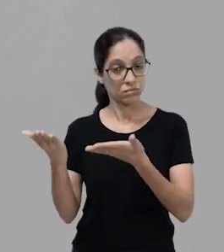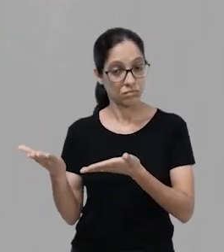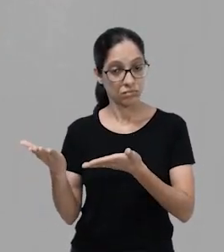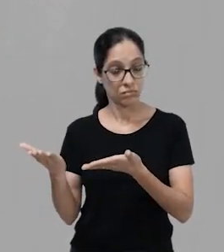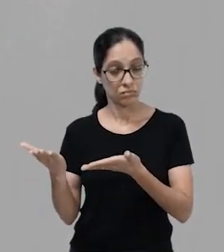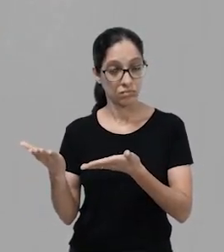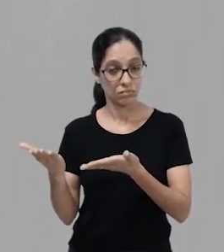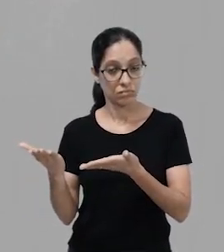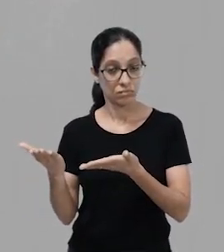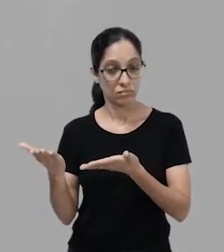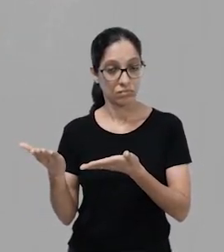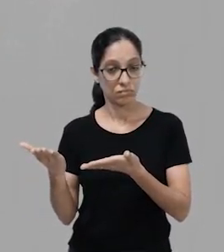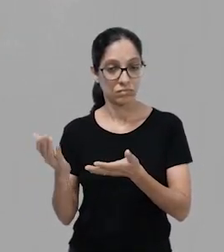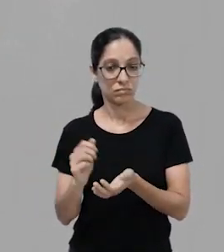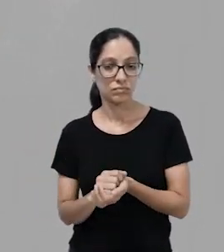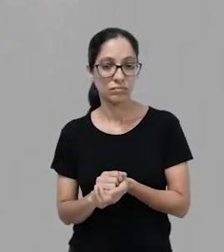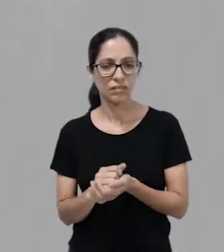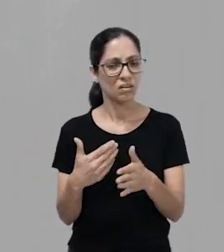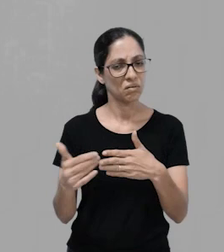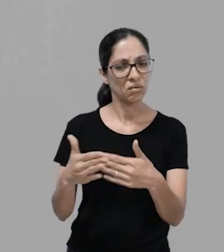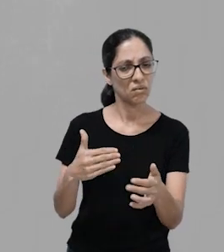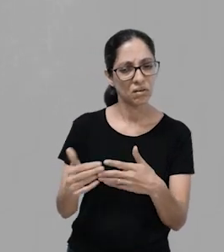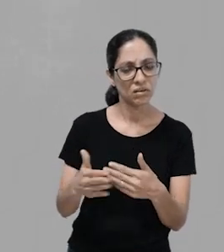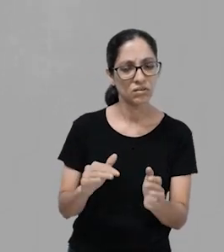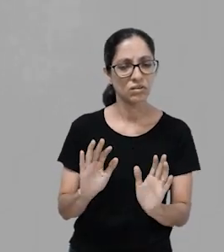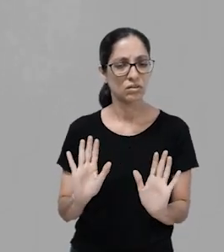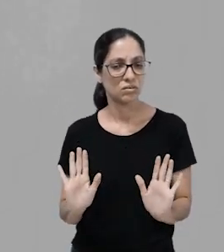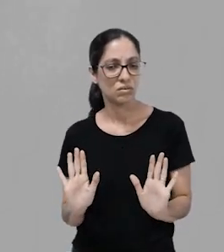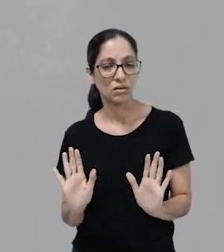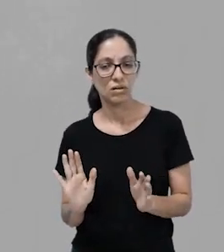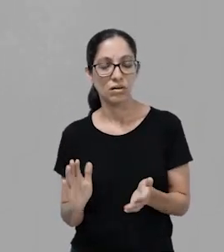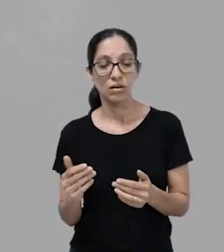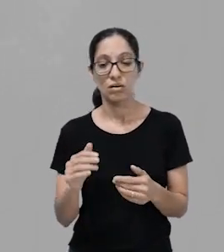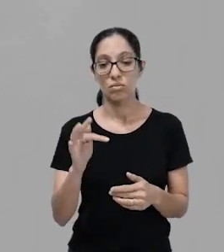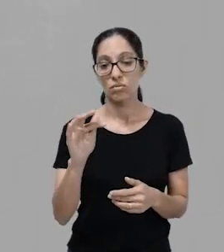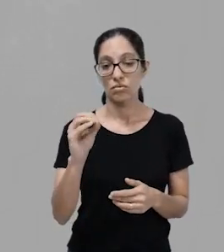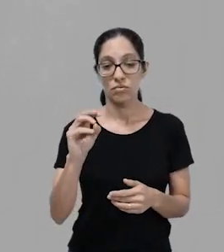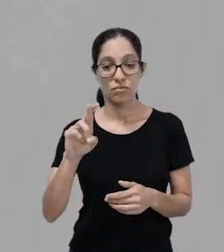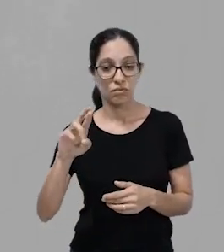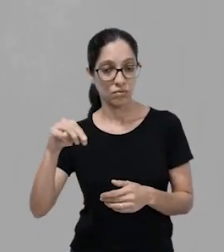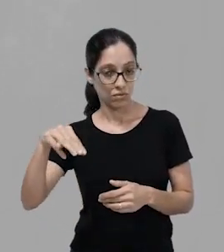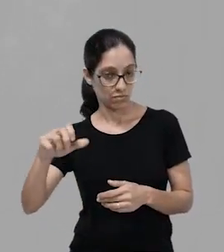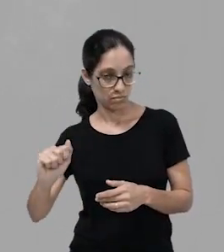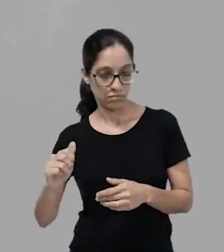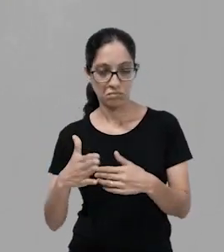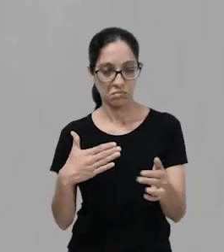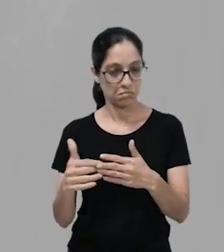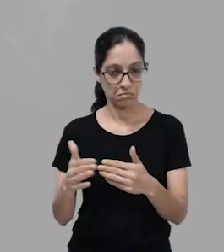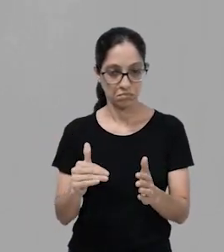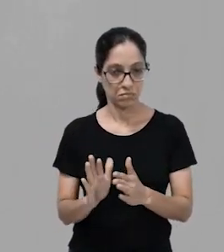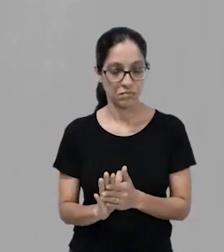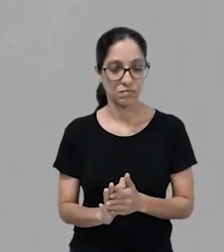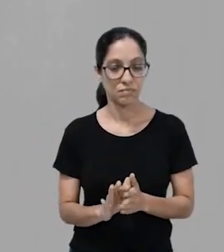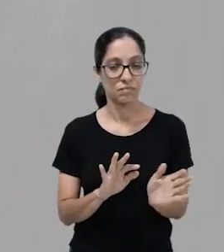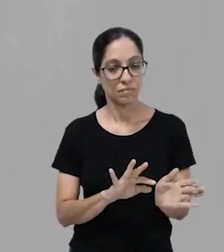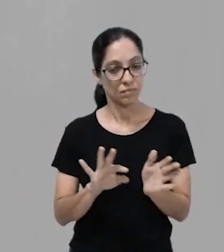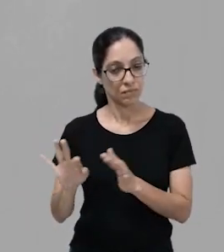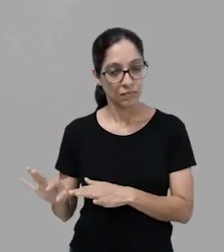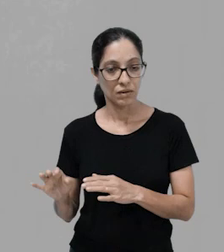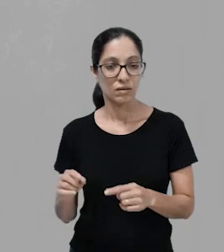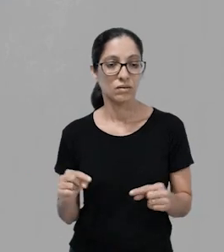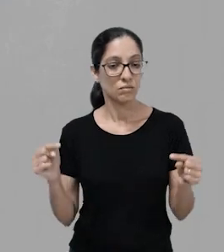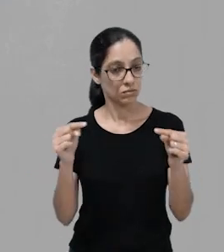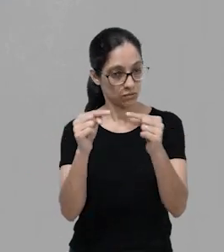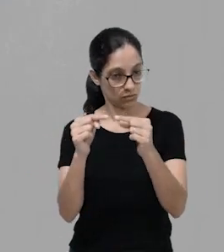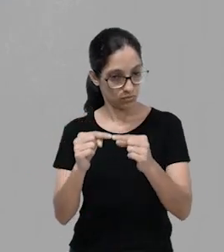Tá? Algum jeito, qualquer jeito, alguma forma, qualquer forma. Tá? Então, vamos lá